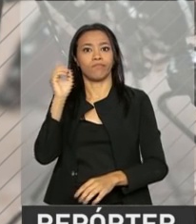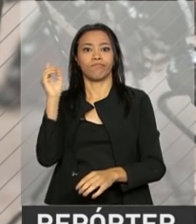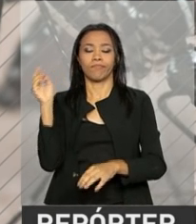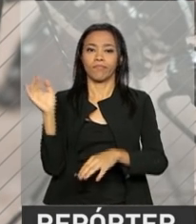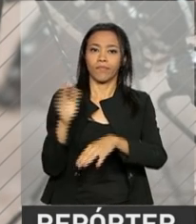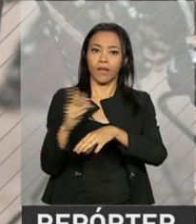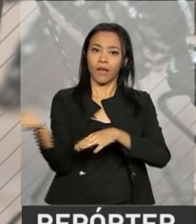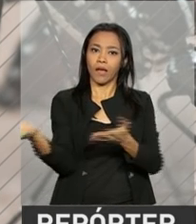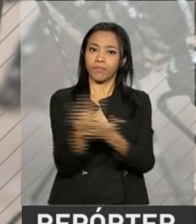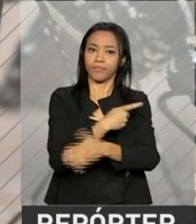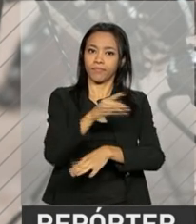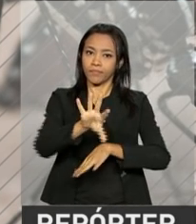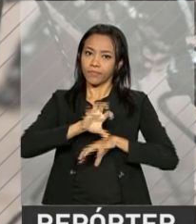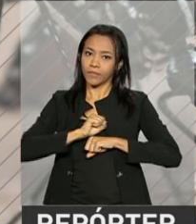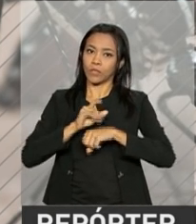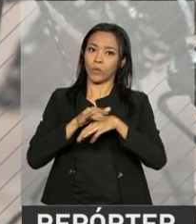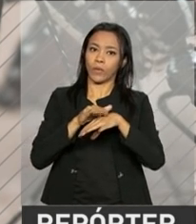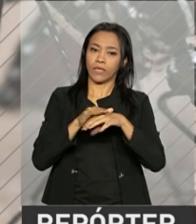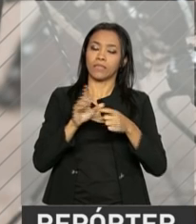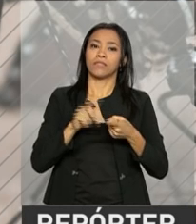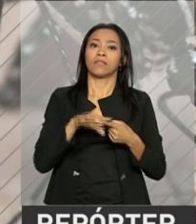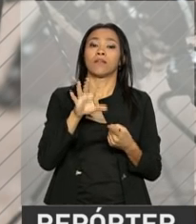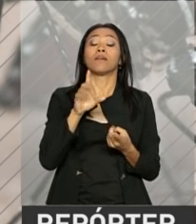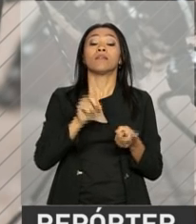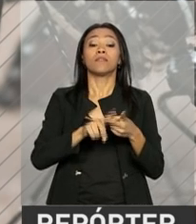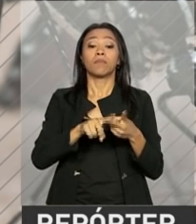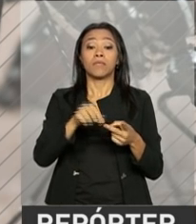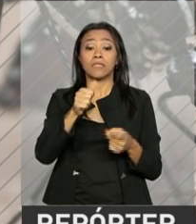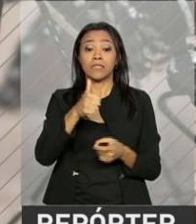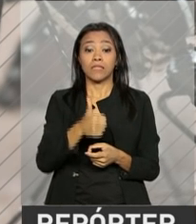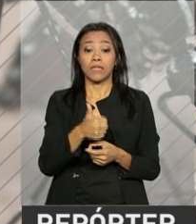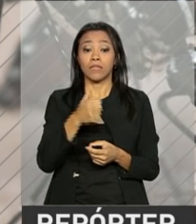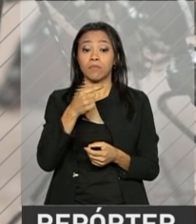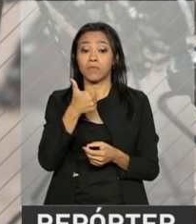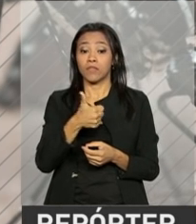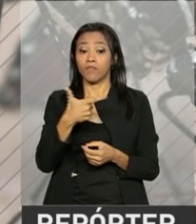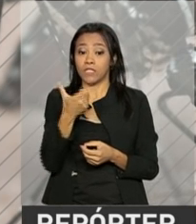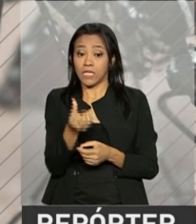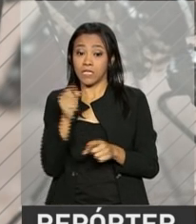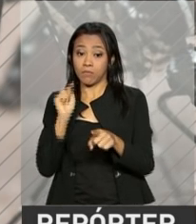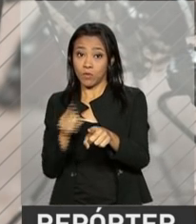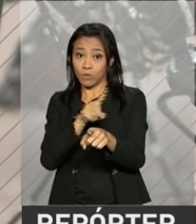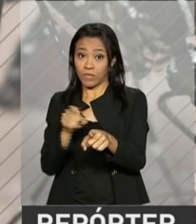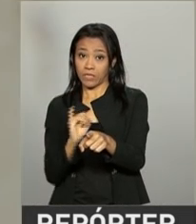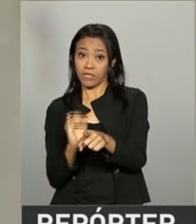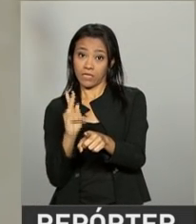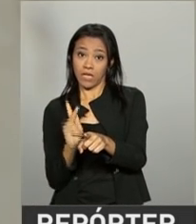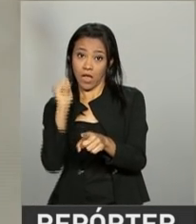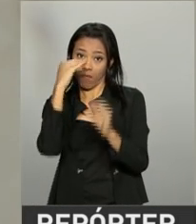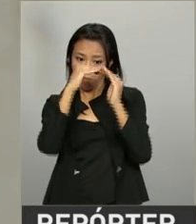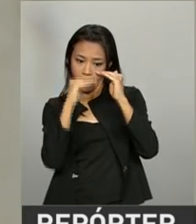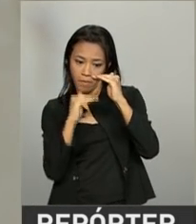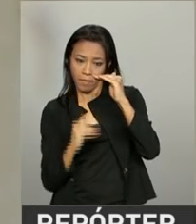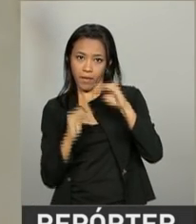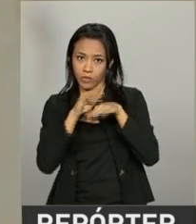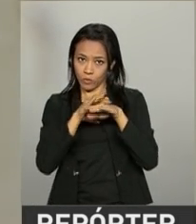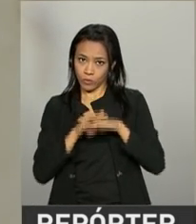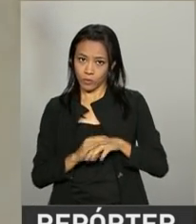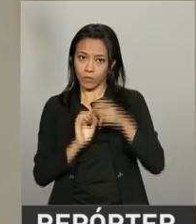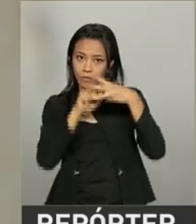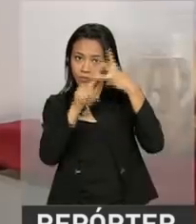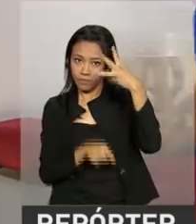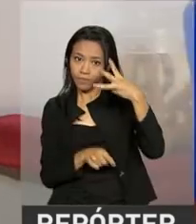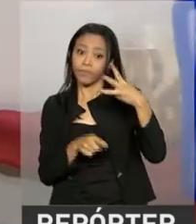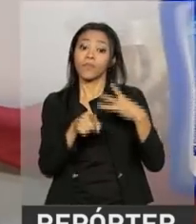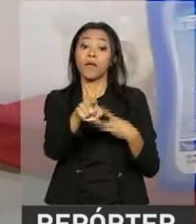145.000 casos de febre chungu e 126.000 casos de zica vírus para combater este inimigo do